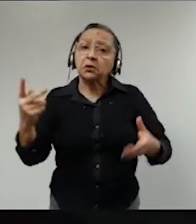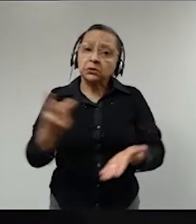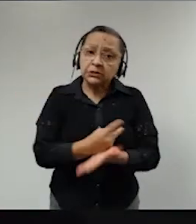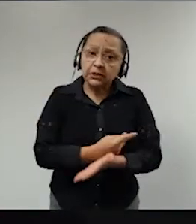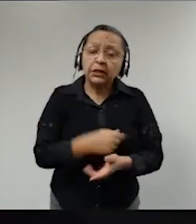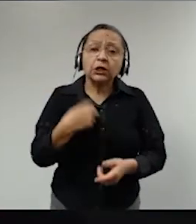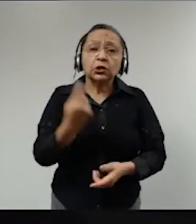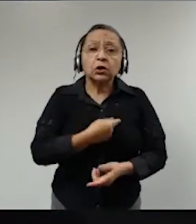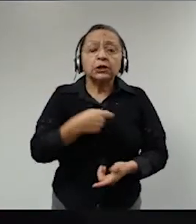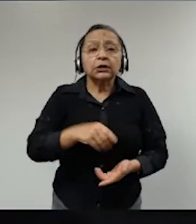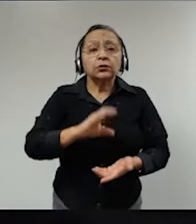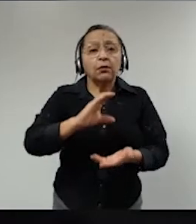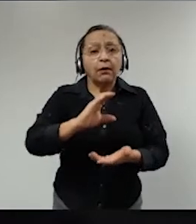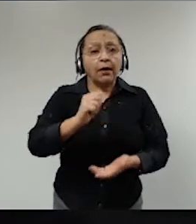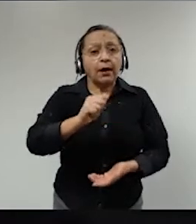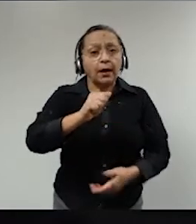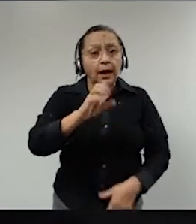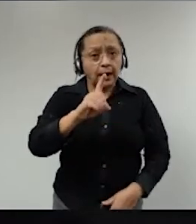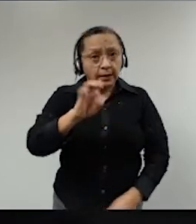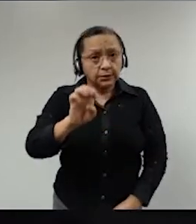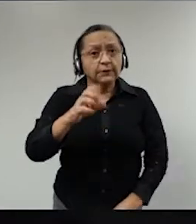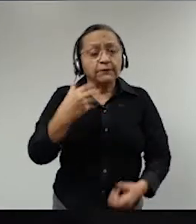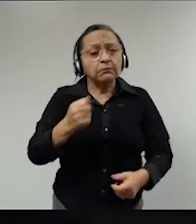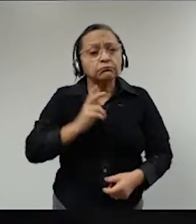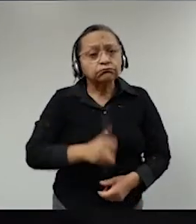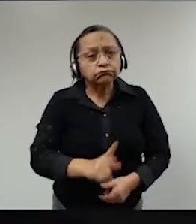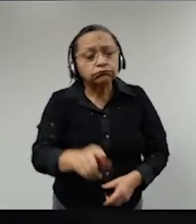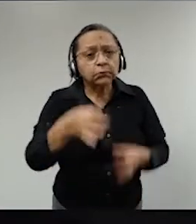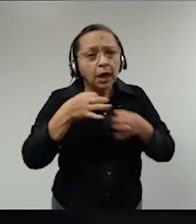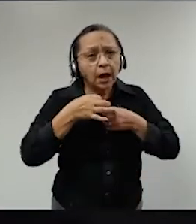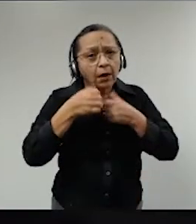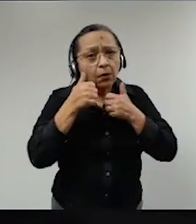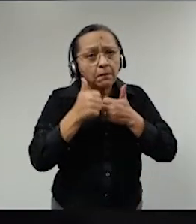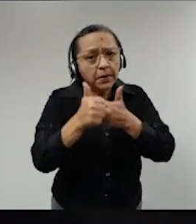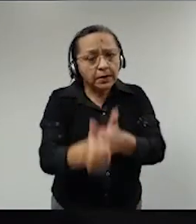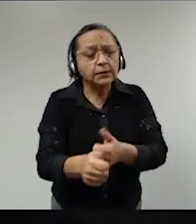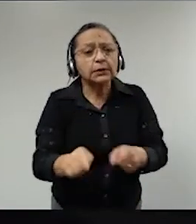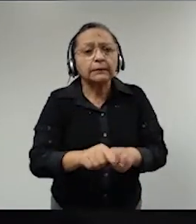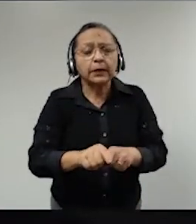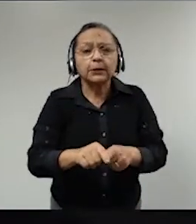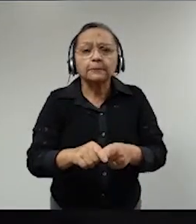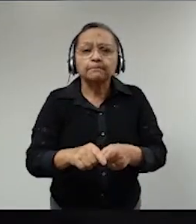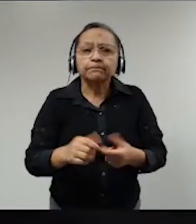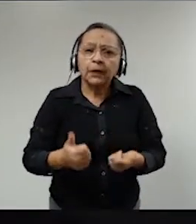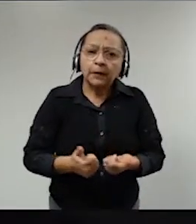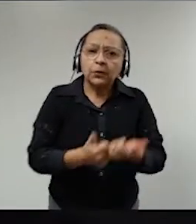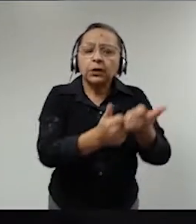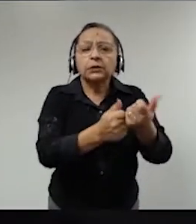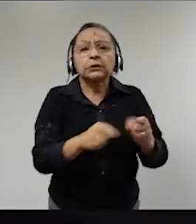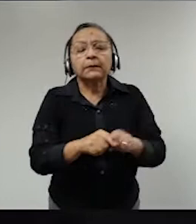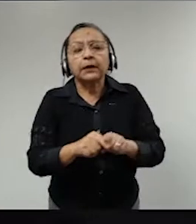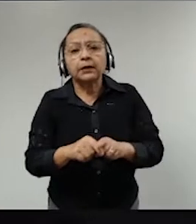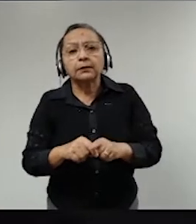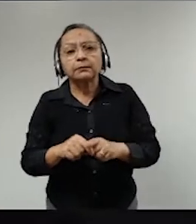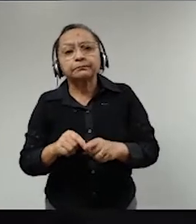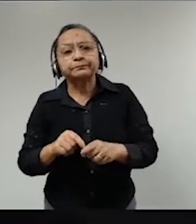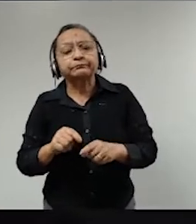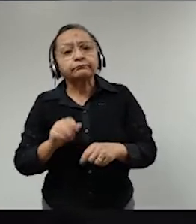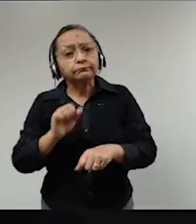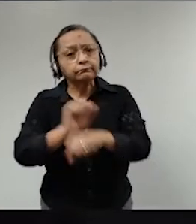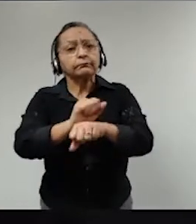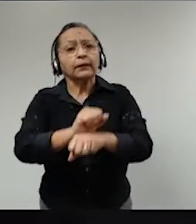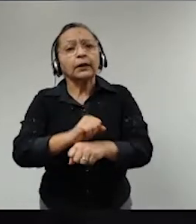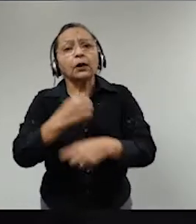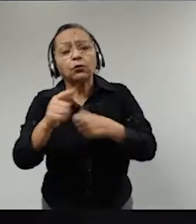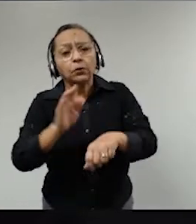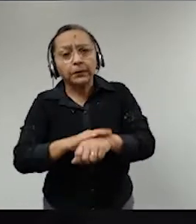e monitorando de perto, intervindo nas suas diversas formas de intervenção, quando necessário e, se for o caso,